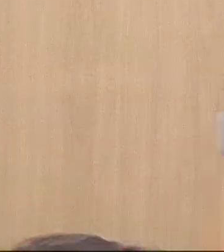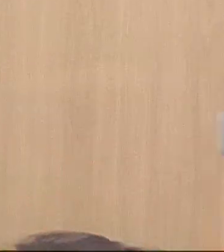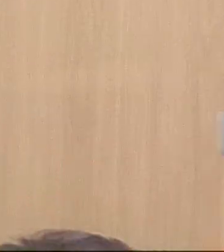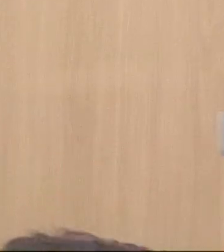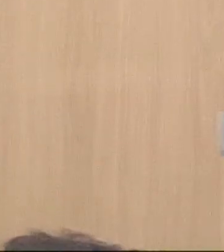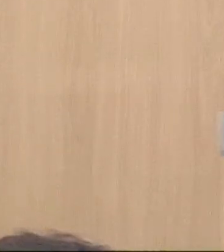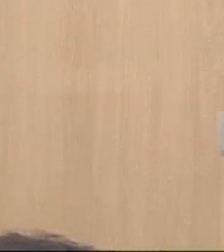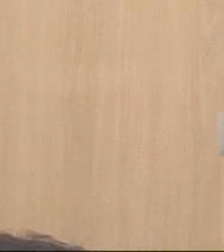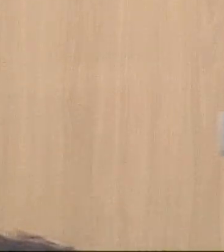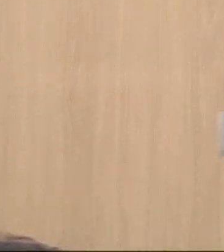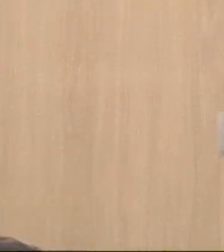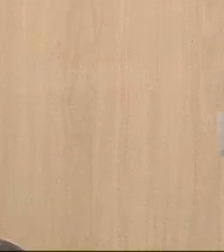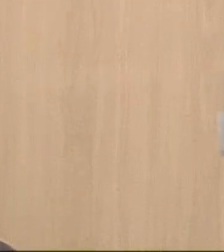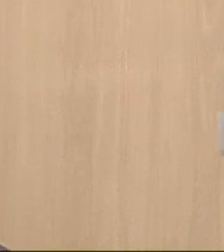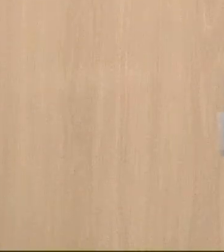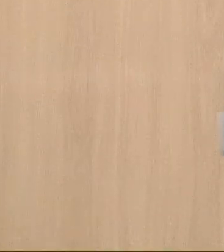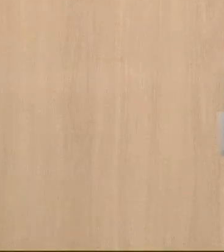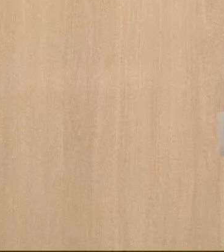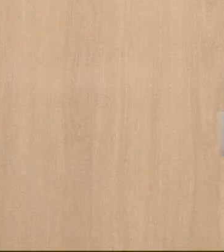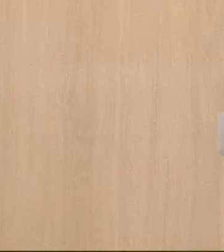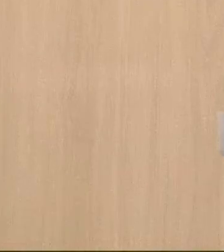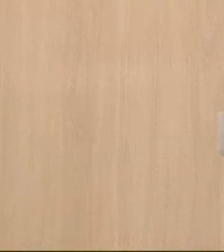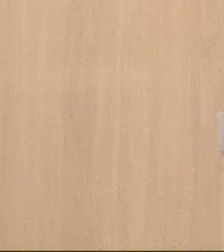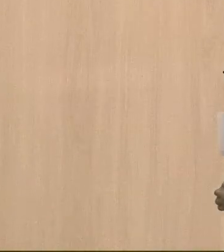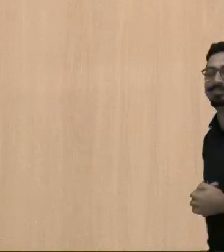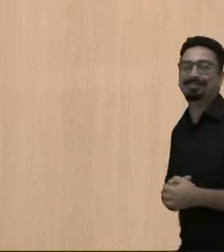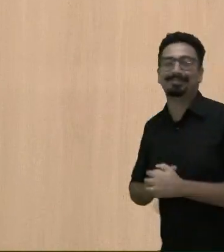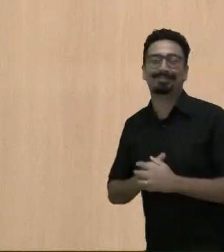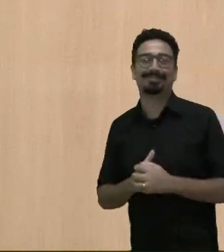Concedemos a palavra ao homenageado.